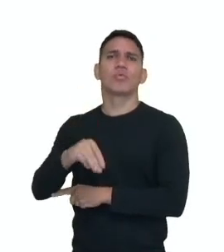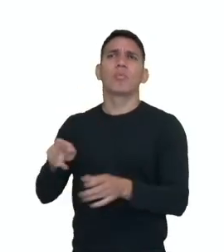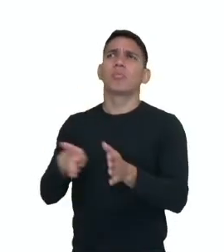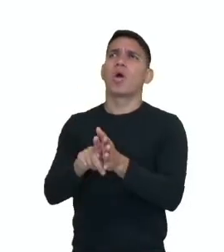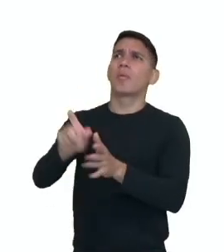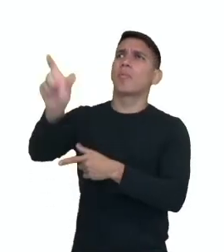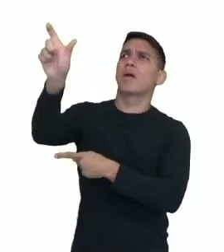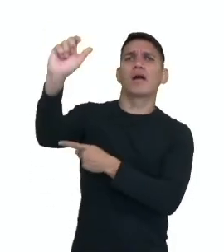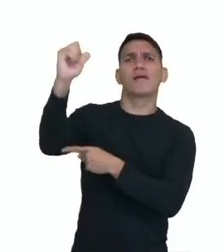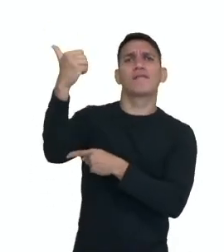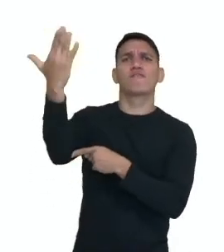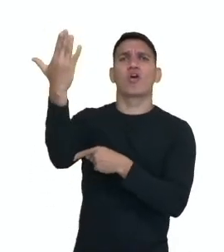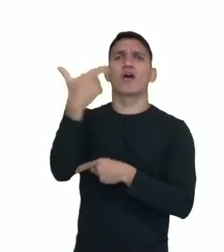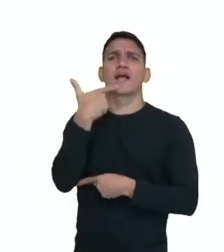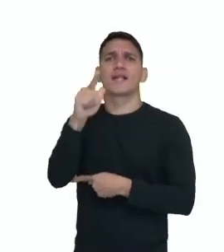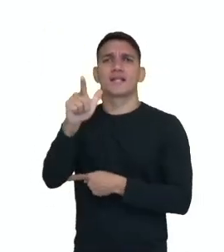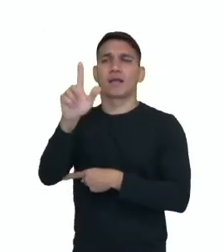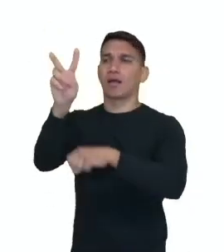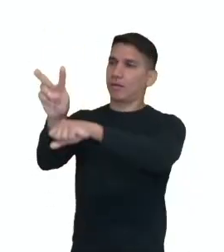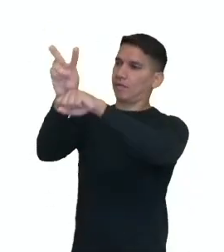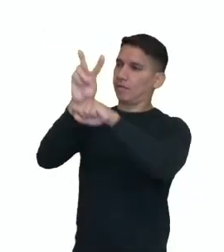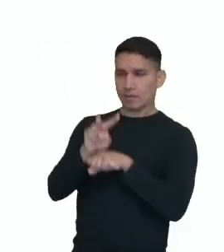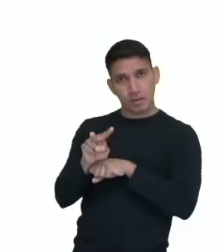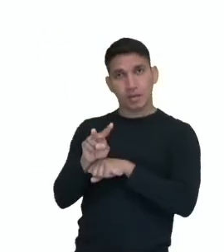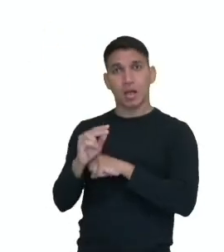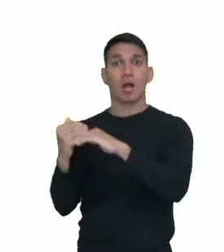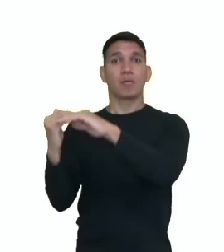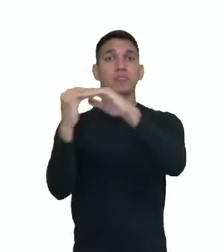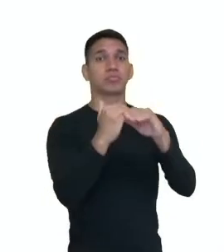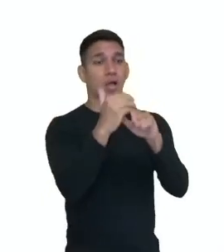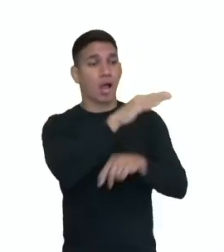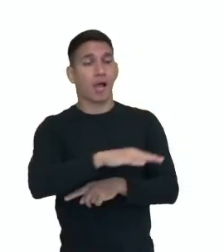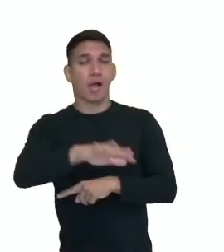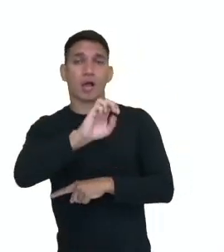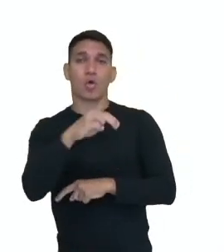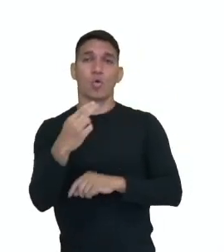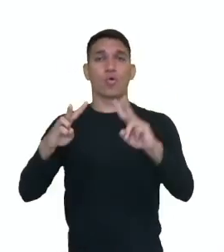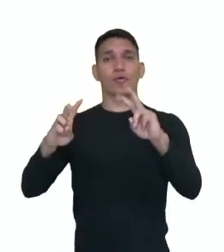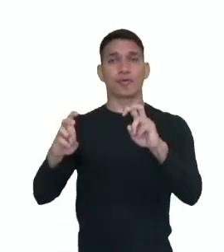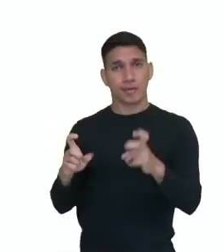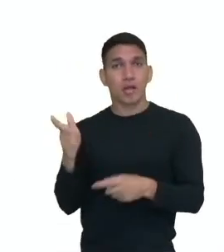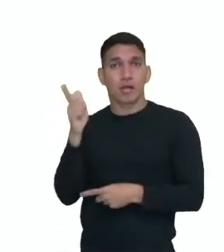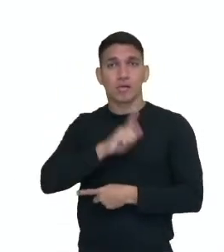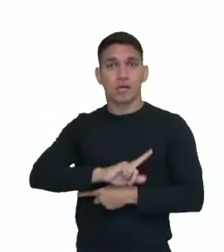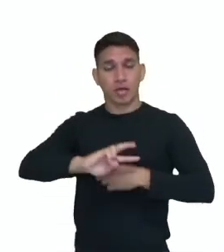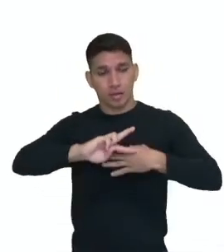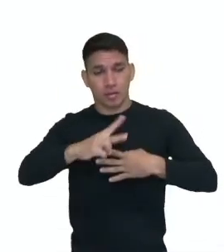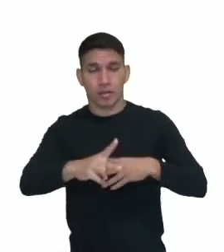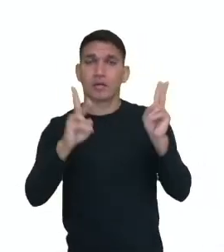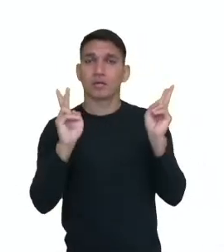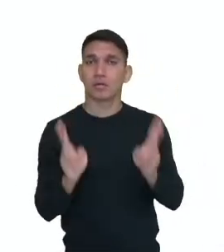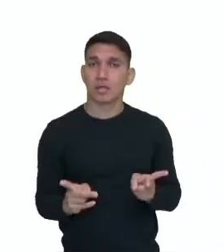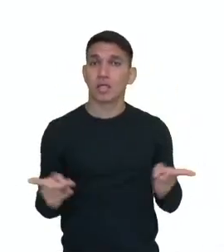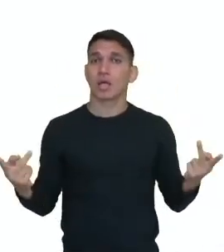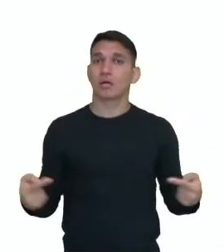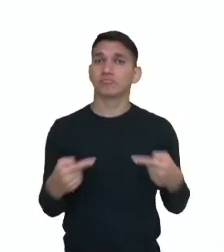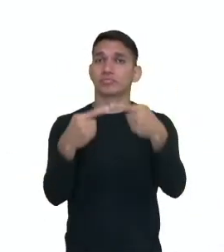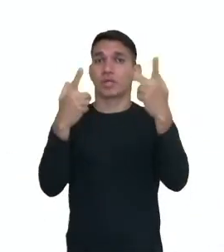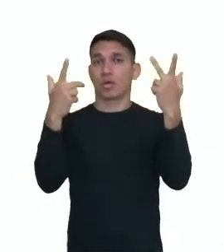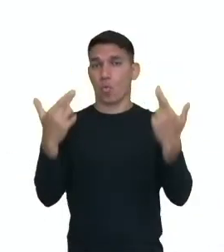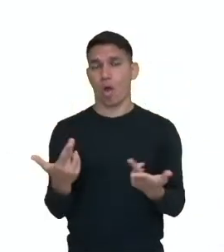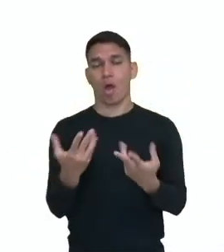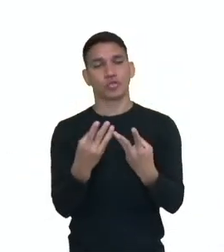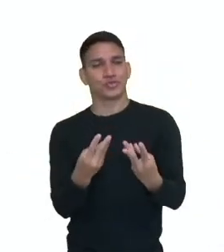não equivalentes. São termos comuns de alguma área ou temática. Produzem efeitos de atualidade, elegância